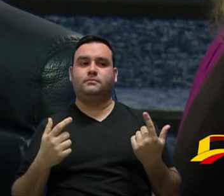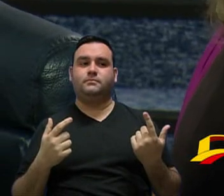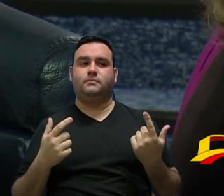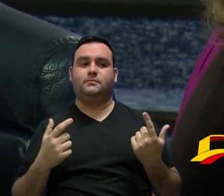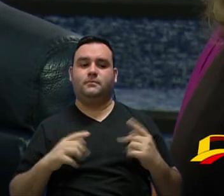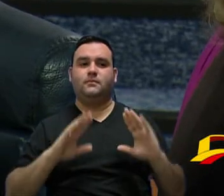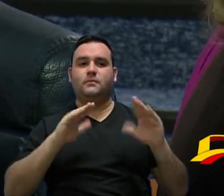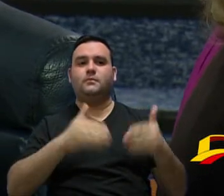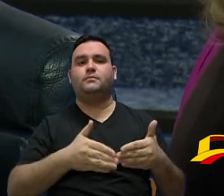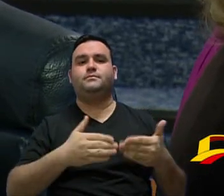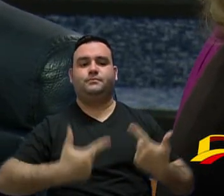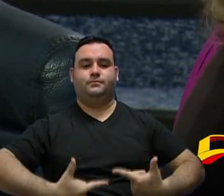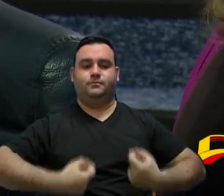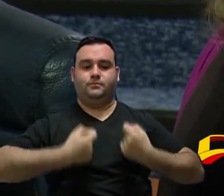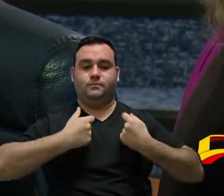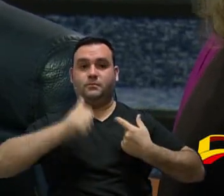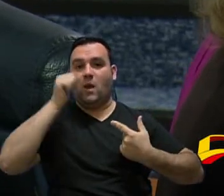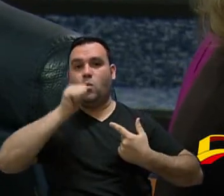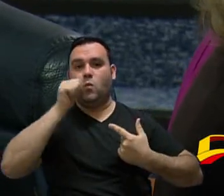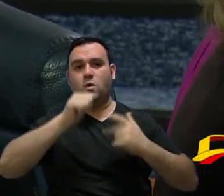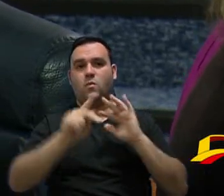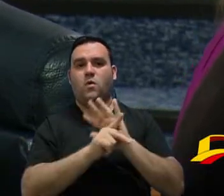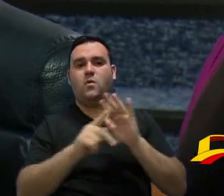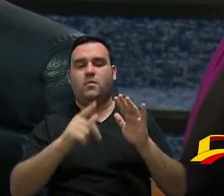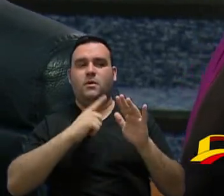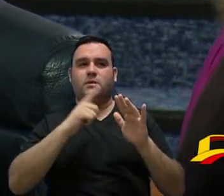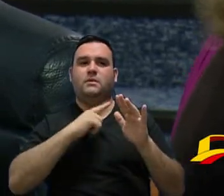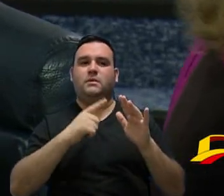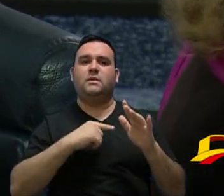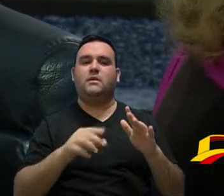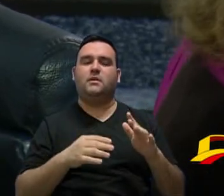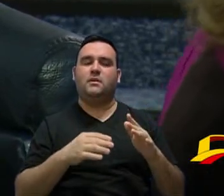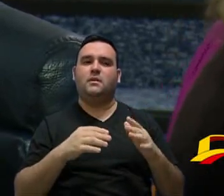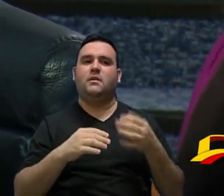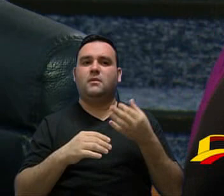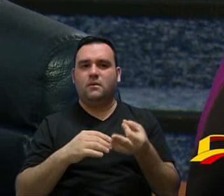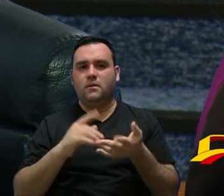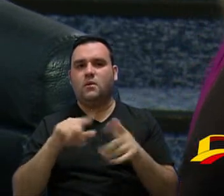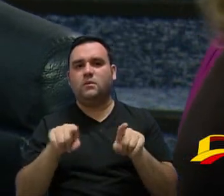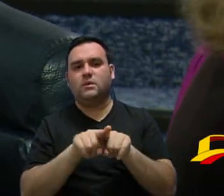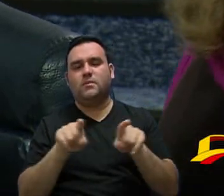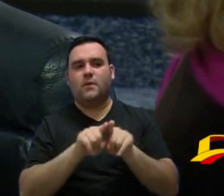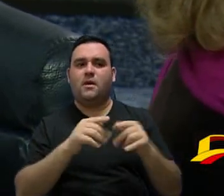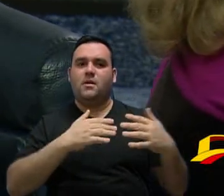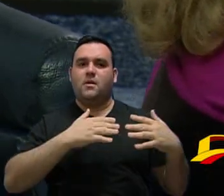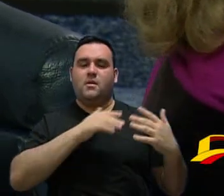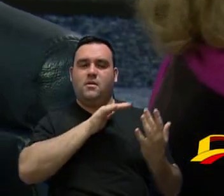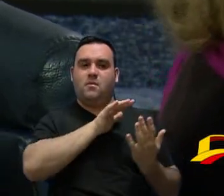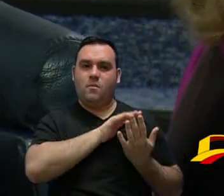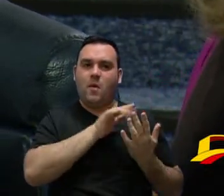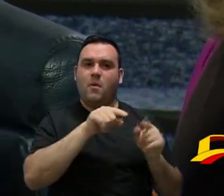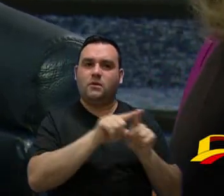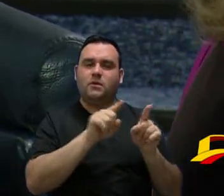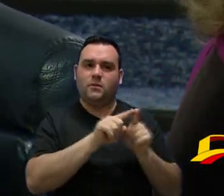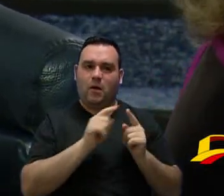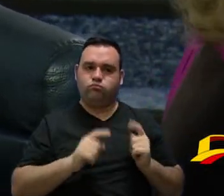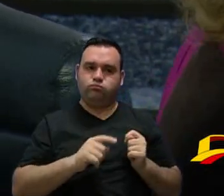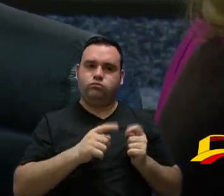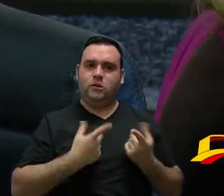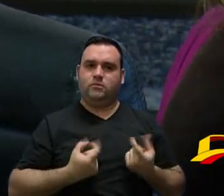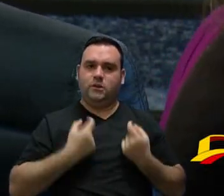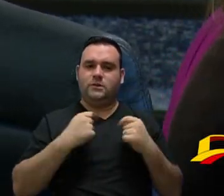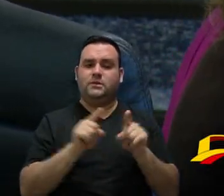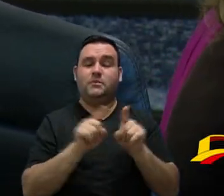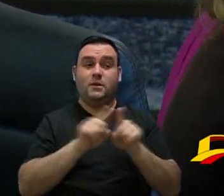voltar ao câncer da mulher câncer de colo de útero prevenção do câncer de mama foi prometido que com esse equipamento